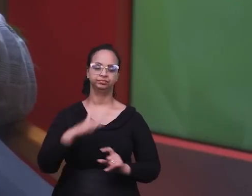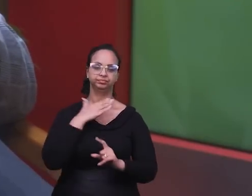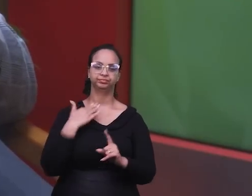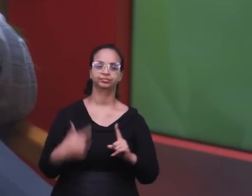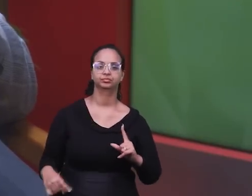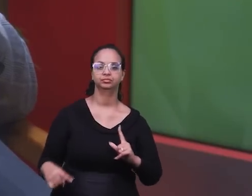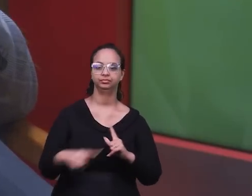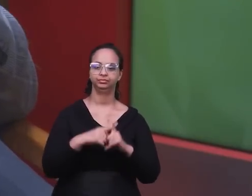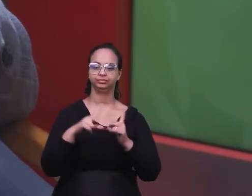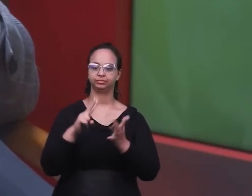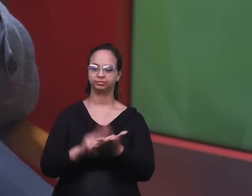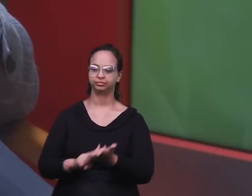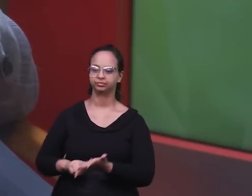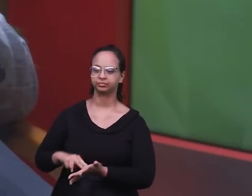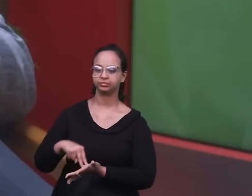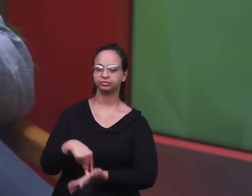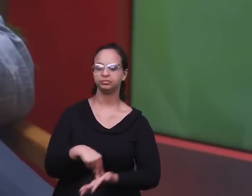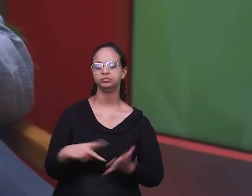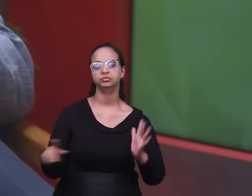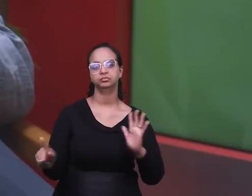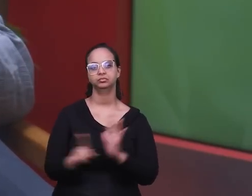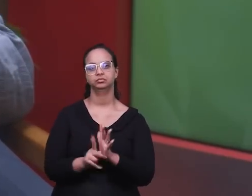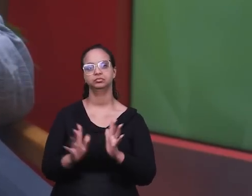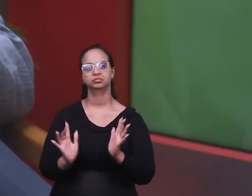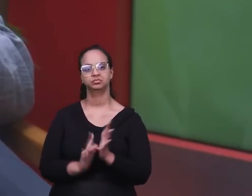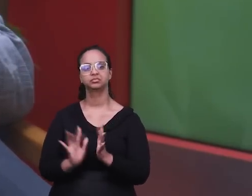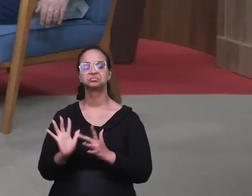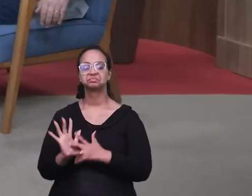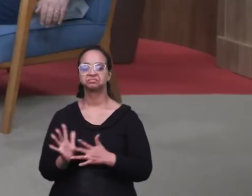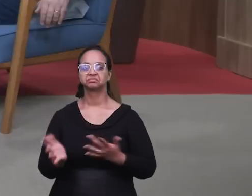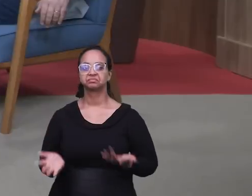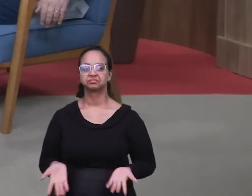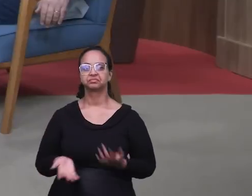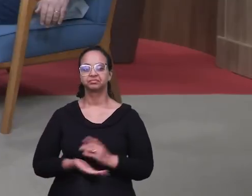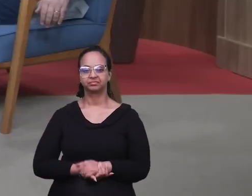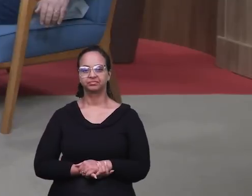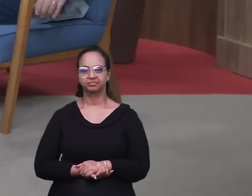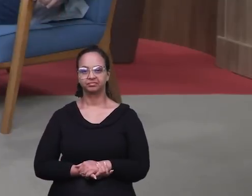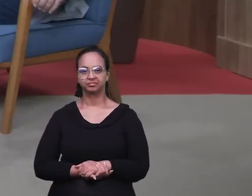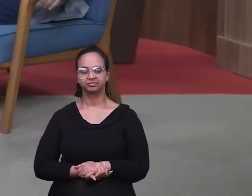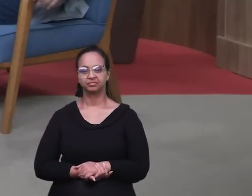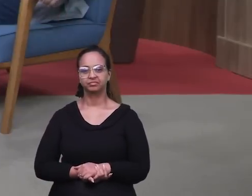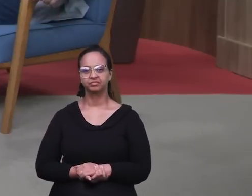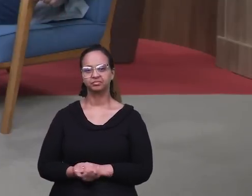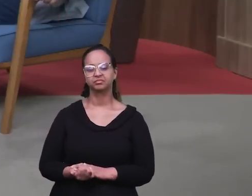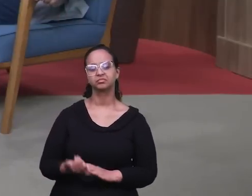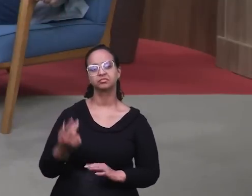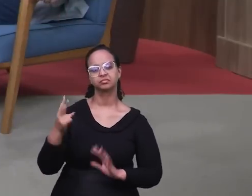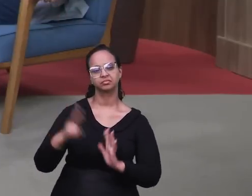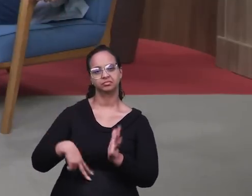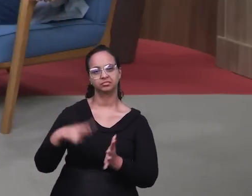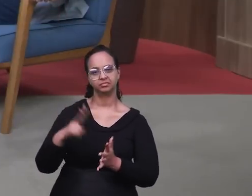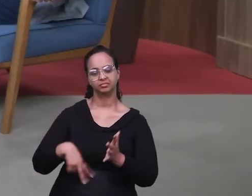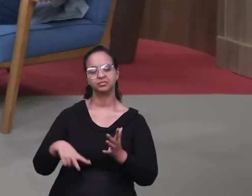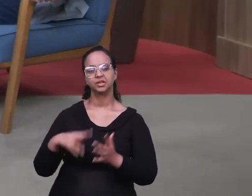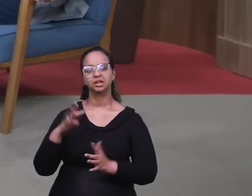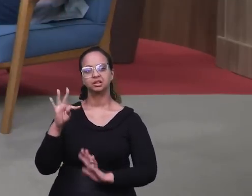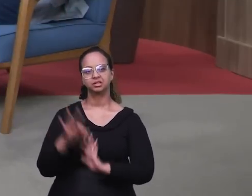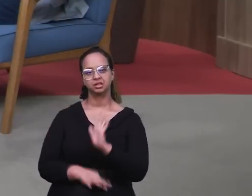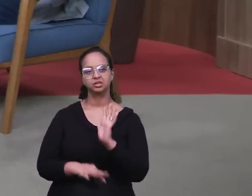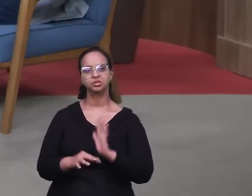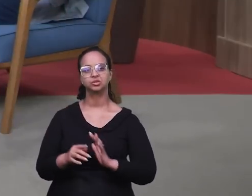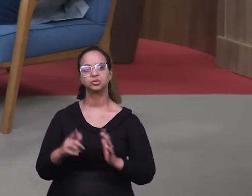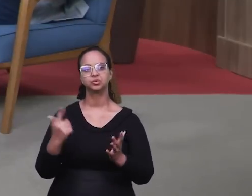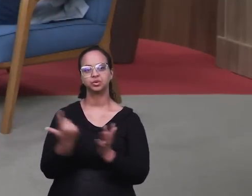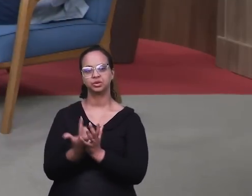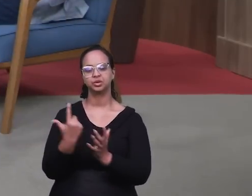sacrifício, da ressurreição do Senhor Jesus. Glória a Jesus. Vamos ler um texto no livro de Cantares para